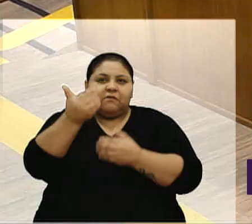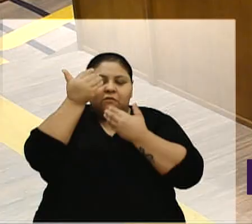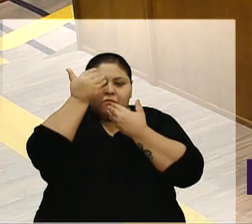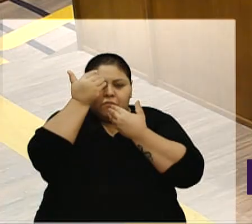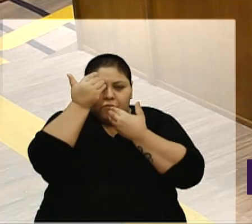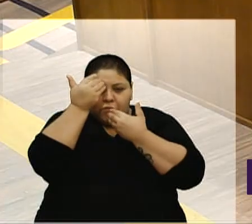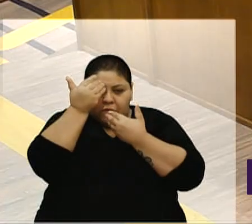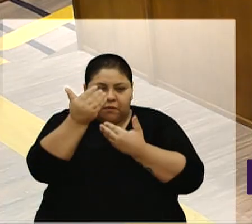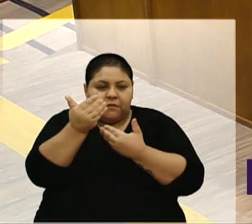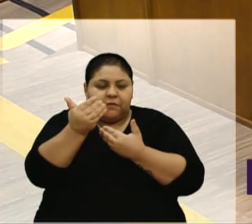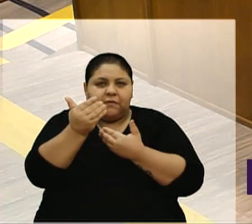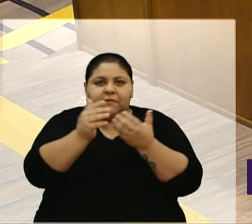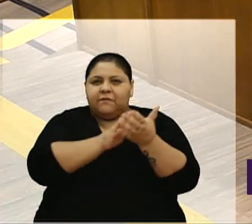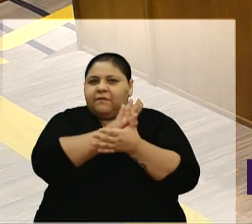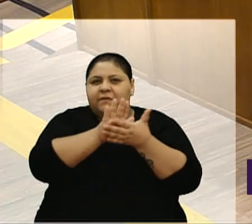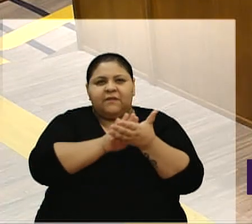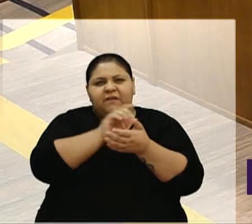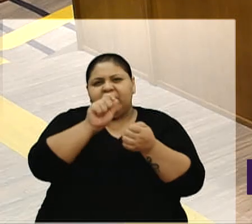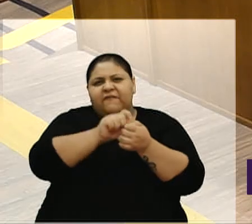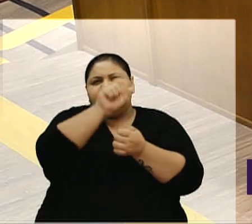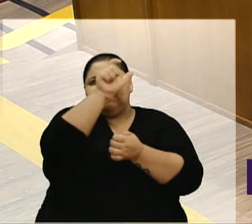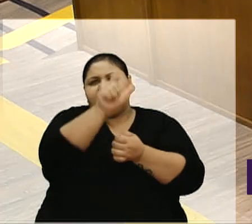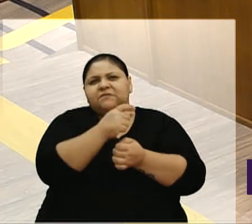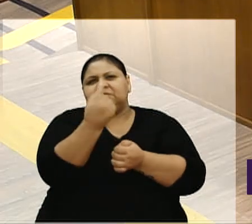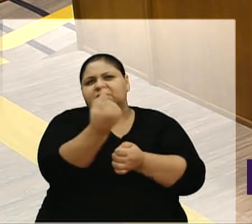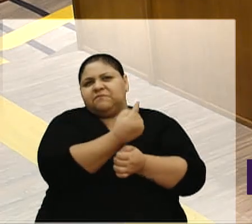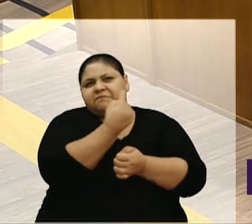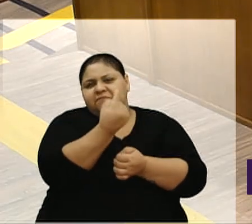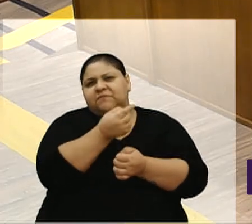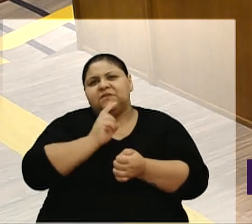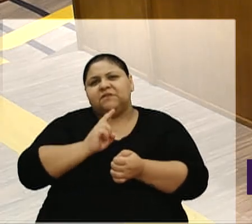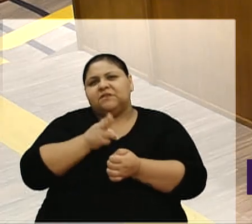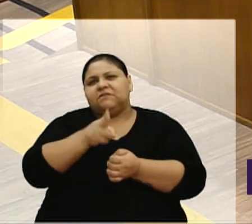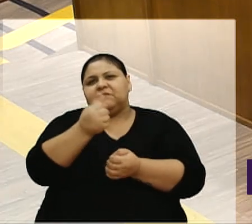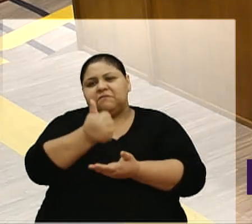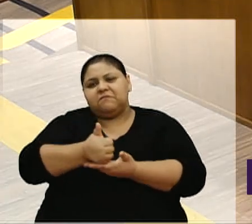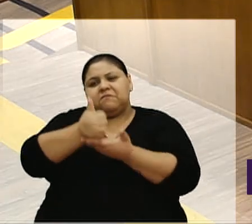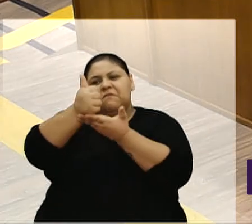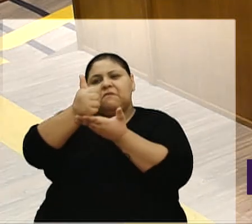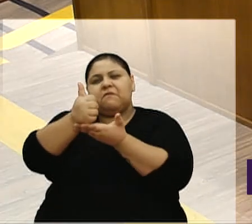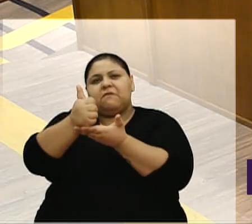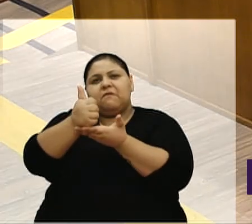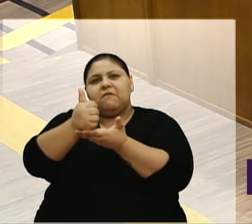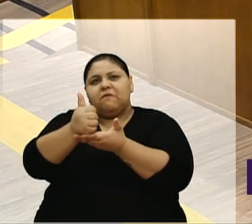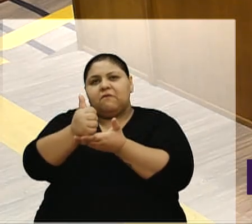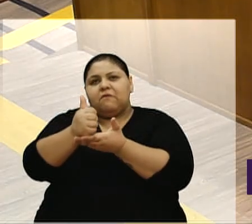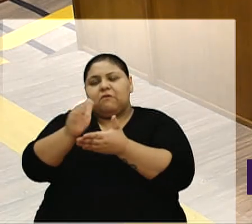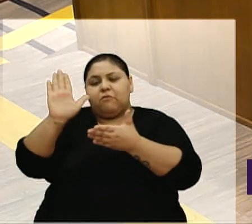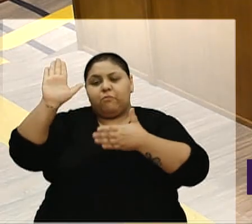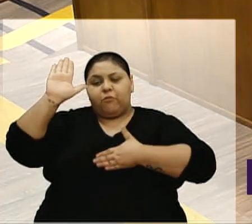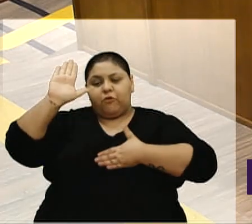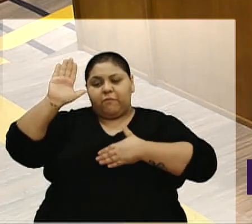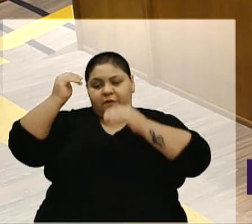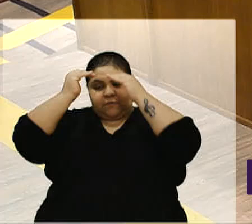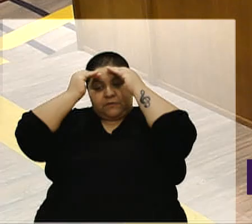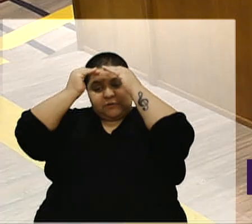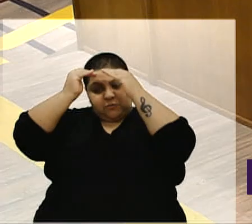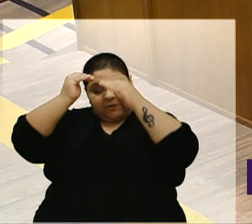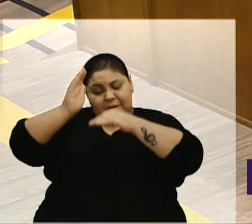vez. Ninguém faz nada sozinho. Então, eu sempre conto com vocês. Prometo honrar mais ainda esse